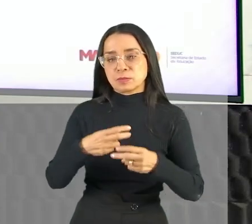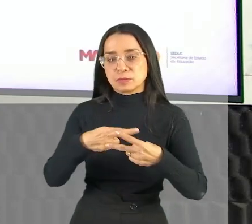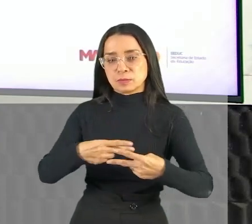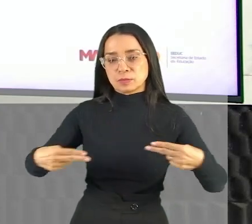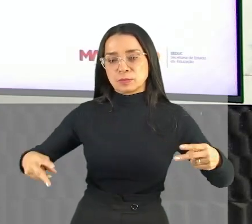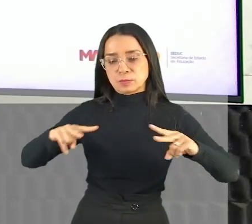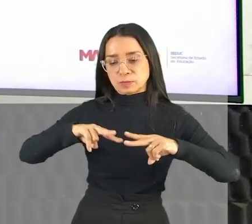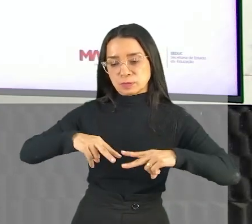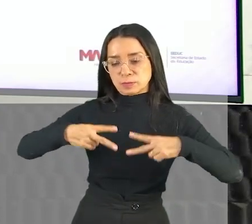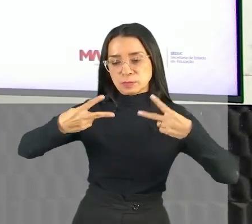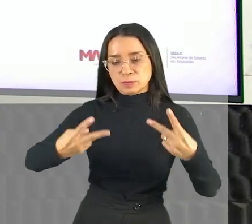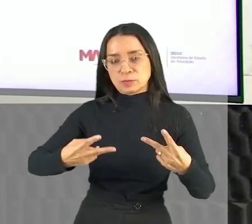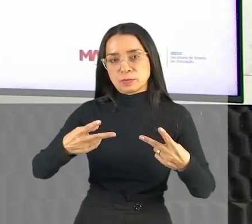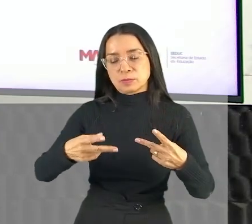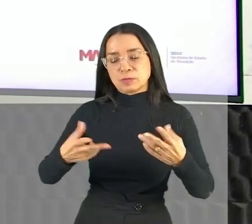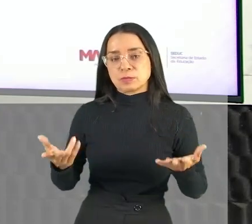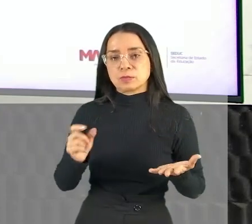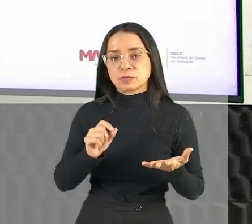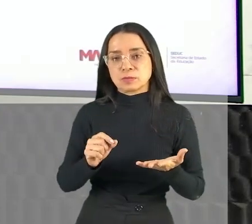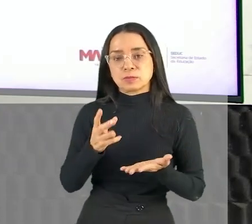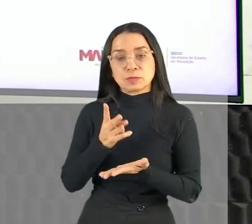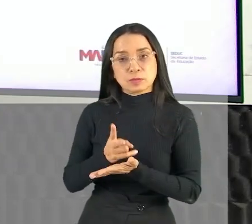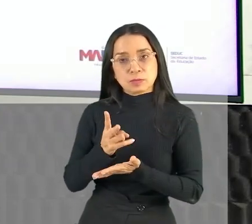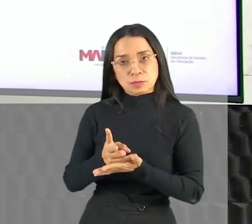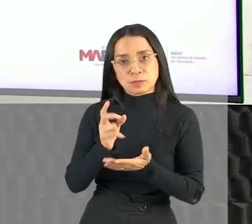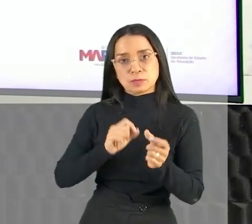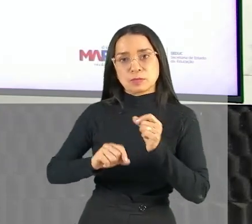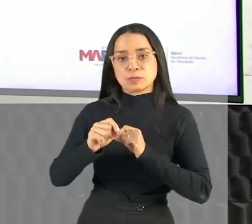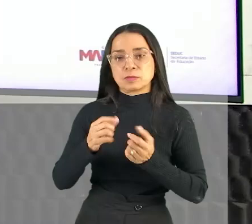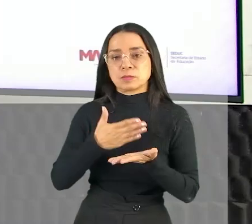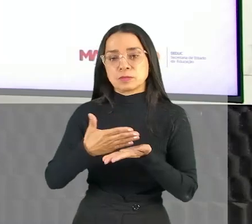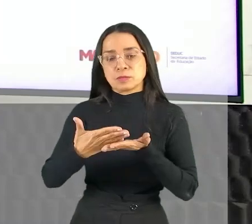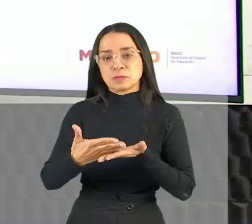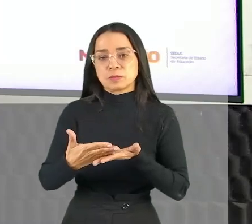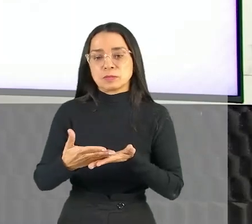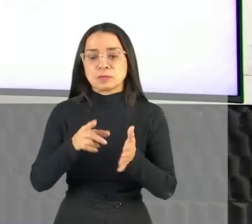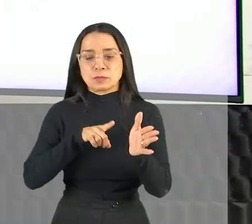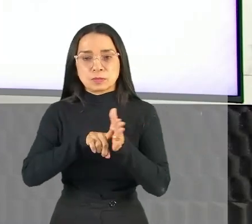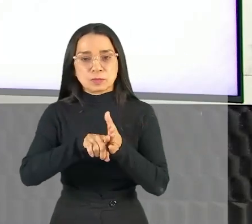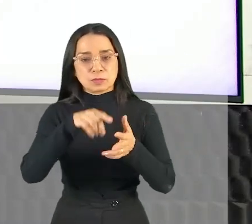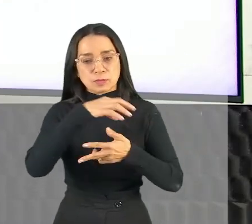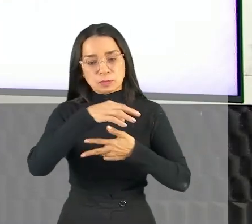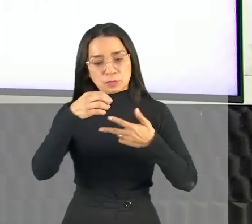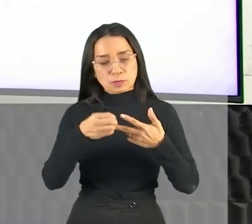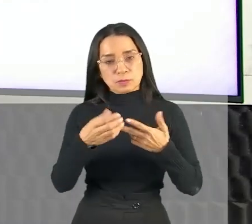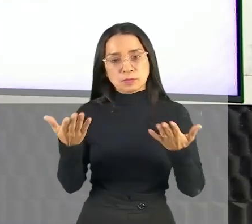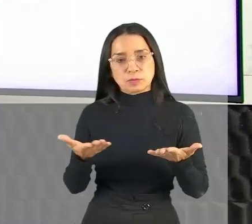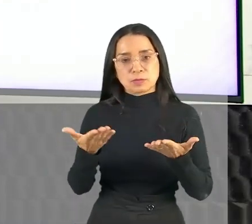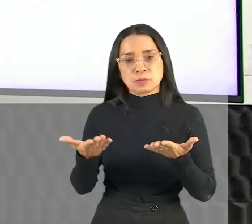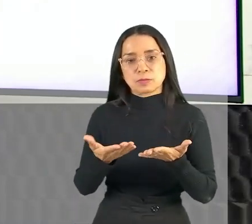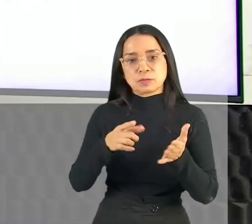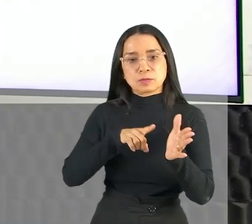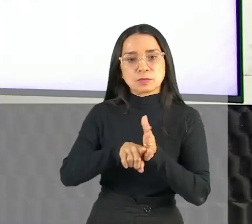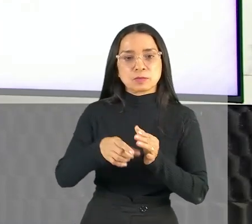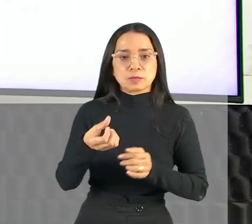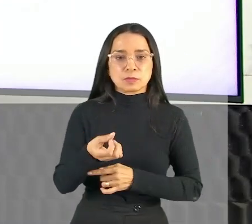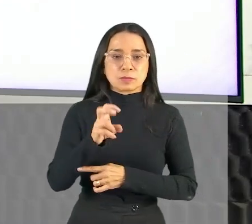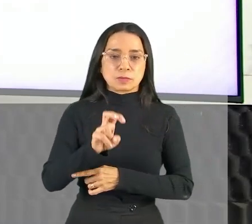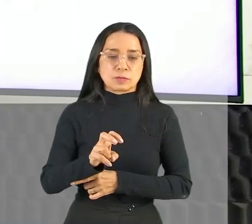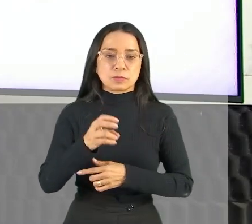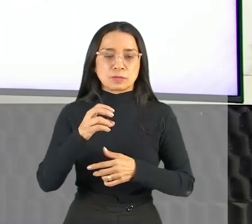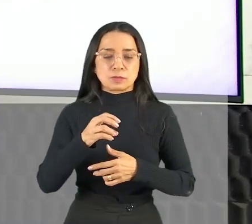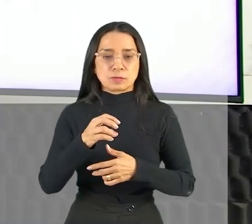bom? E a gente vai dar continuidade, a gente já começou aqui as questões do Enem, e a gente vai entrar agora aqui na questão 65 do